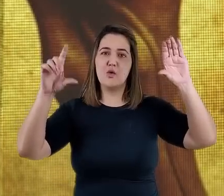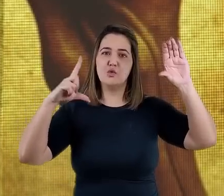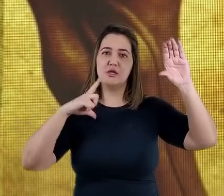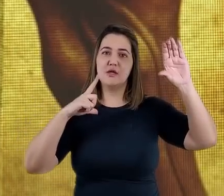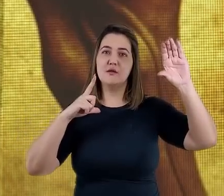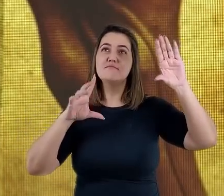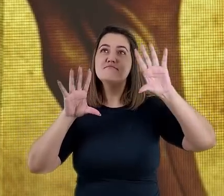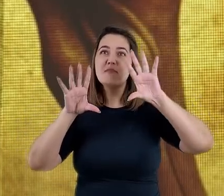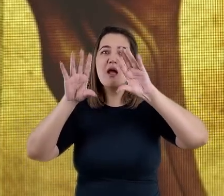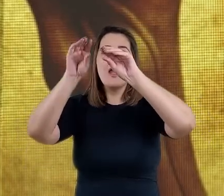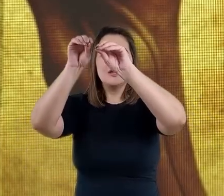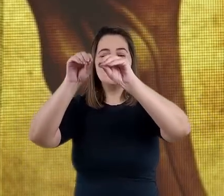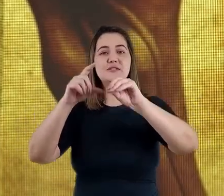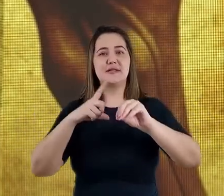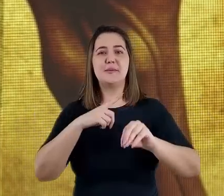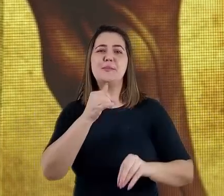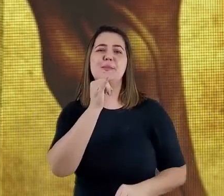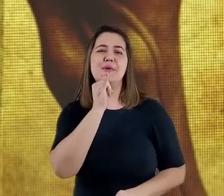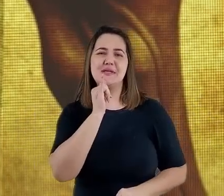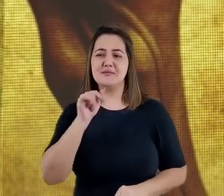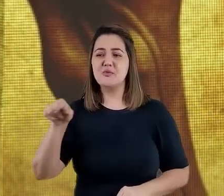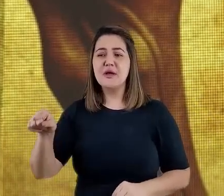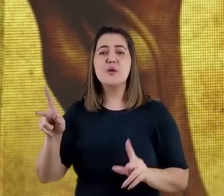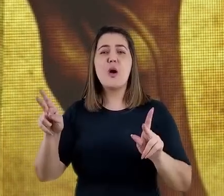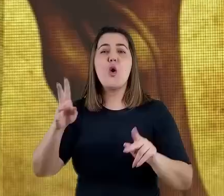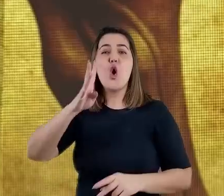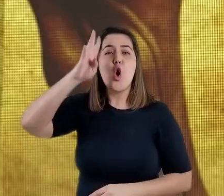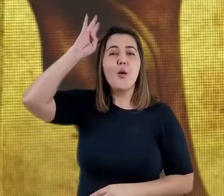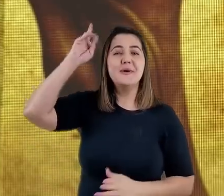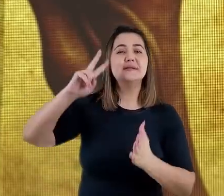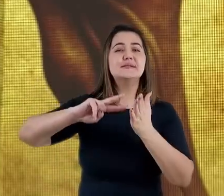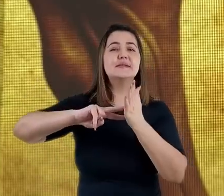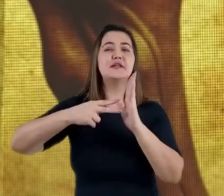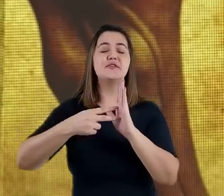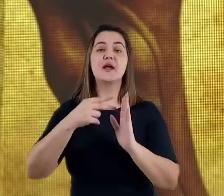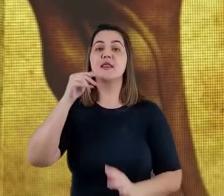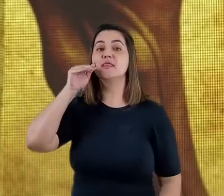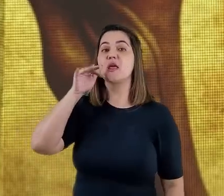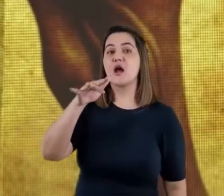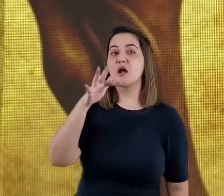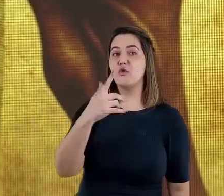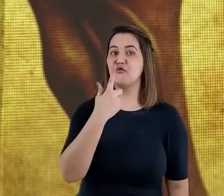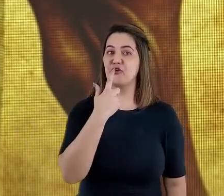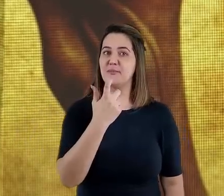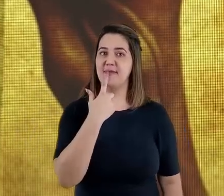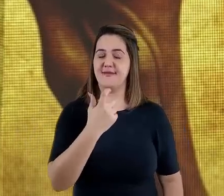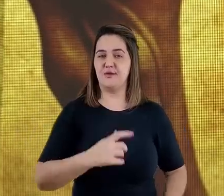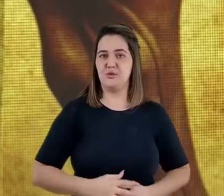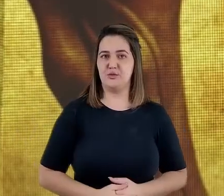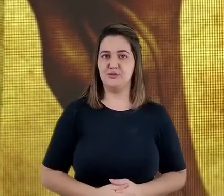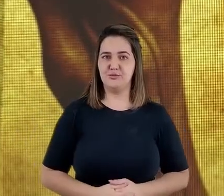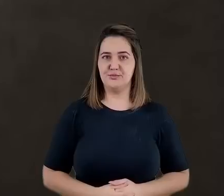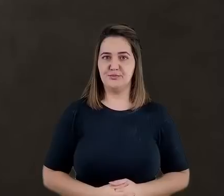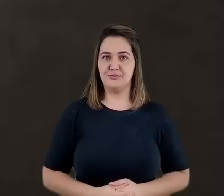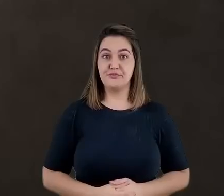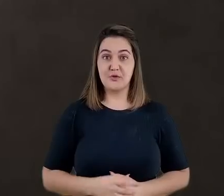terra, uma terça parte das estrelas celestiais. Você quer ver? Eu vou ler aqui para você, está no Apocalipse, preste